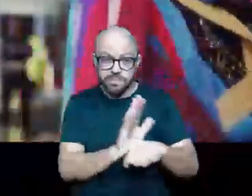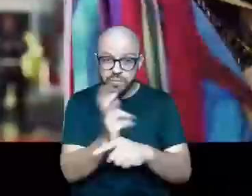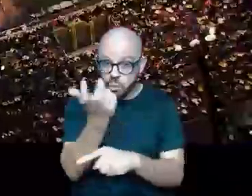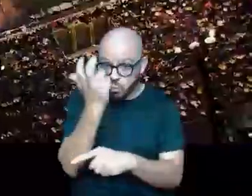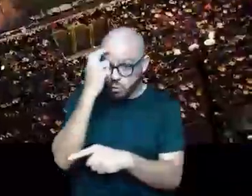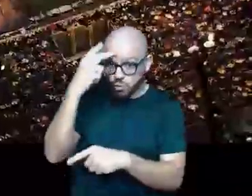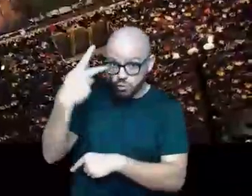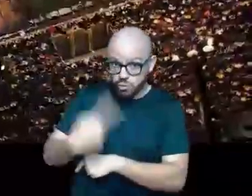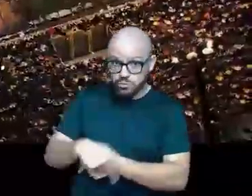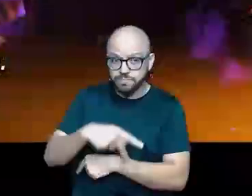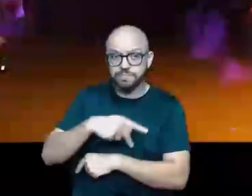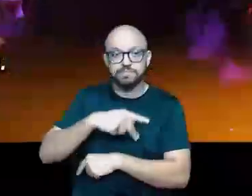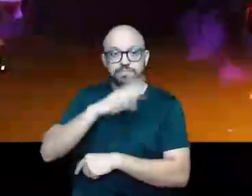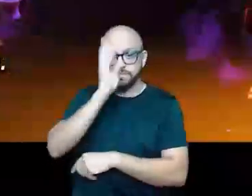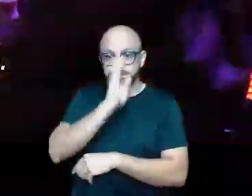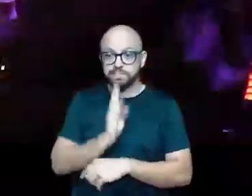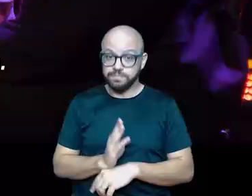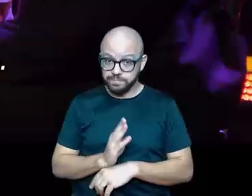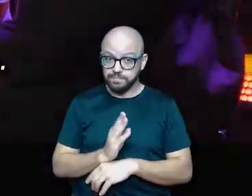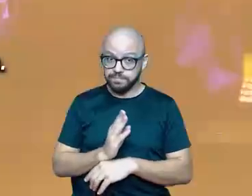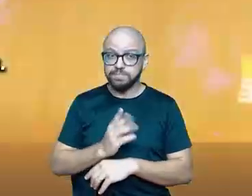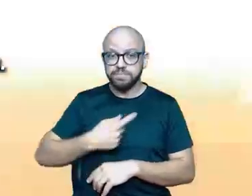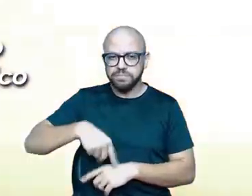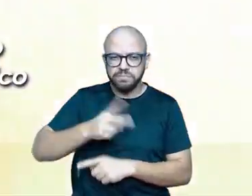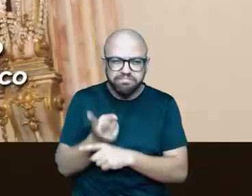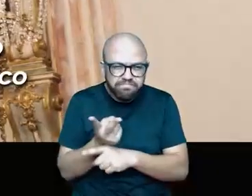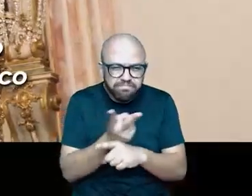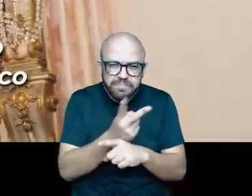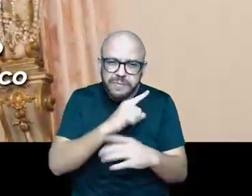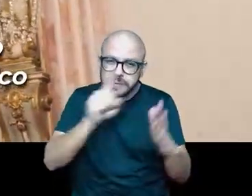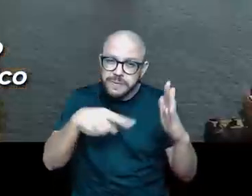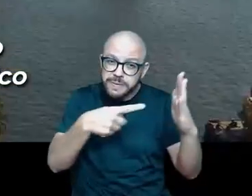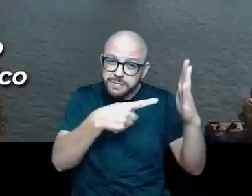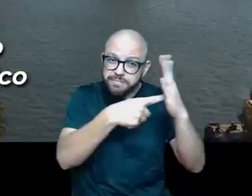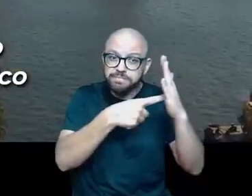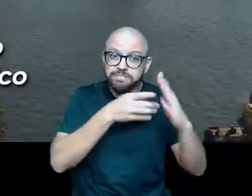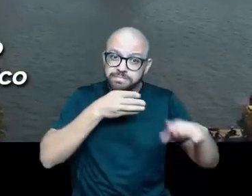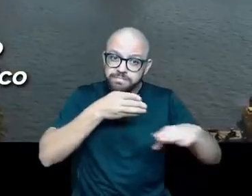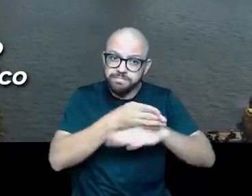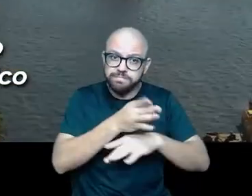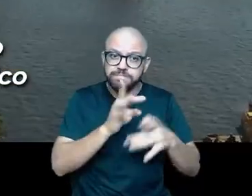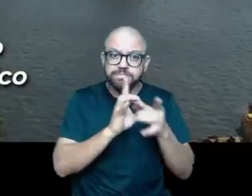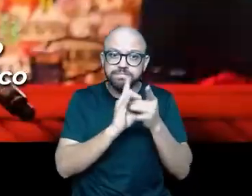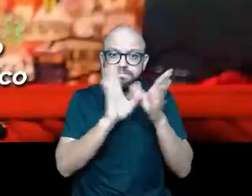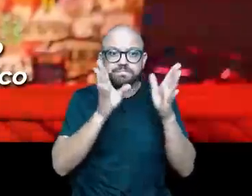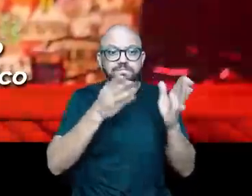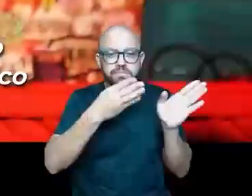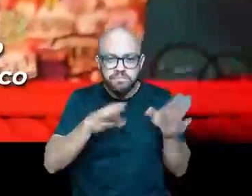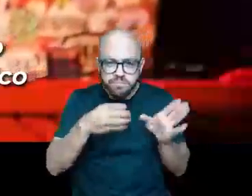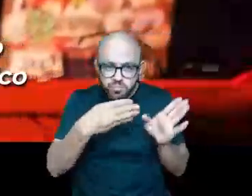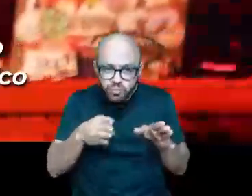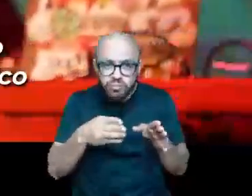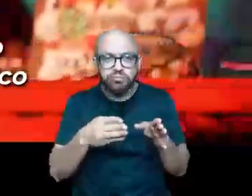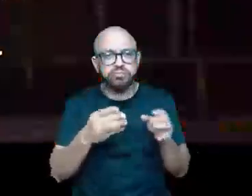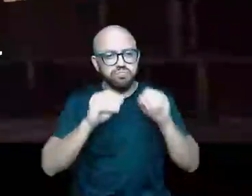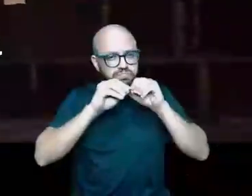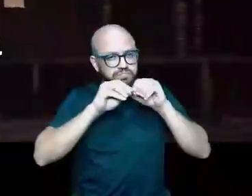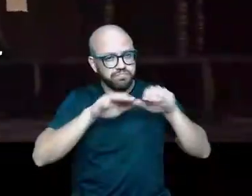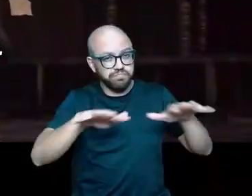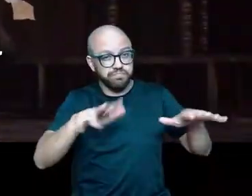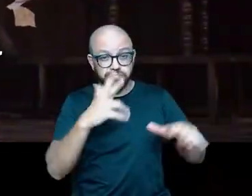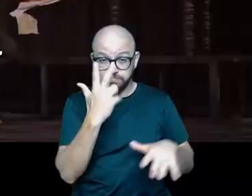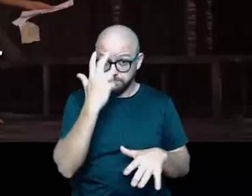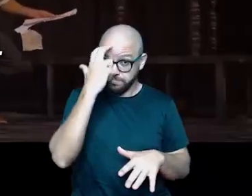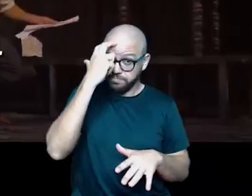política pública de incentivo à cultura brasileira. Com ela, perseguimos a missão de assegurar o acesso democrático à